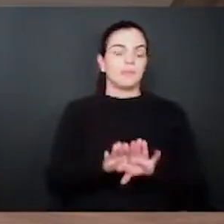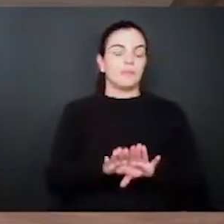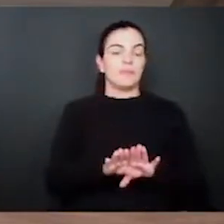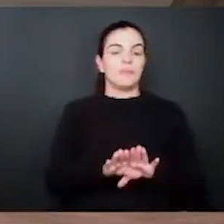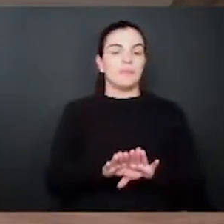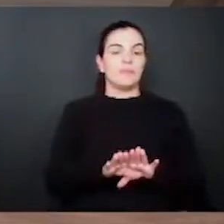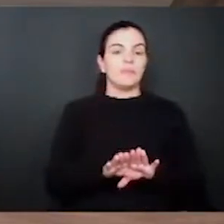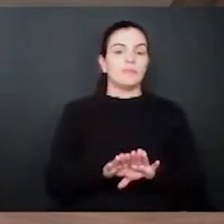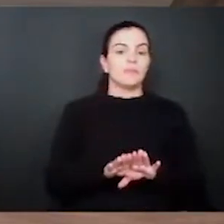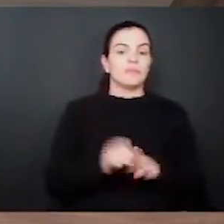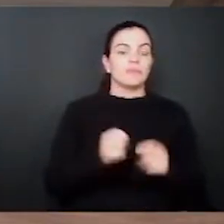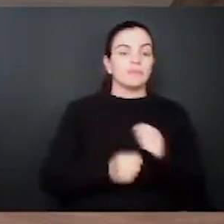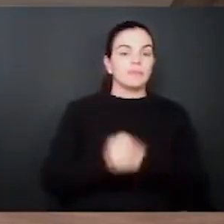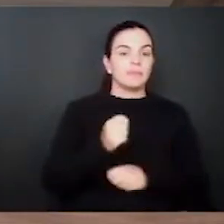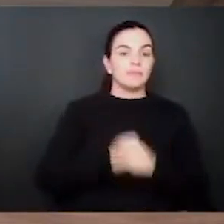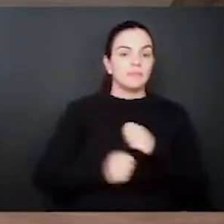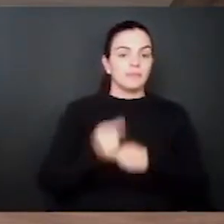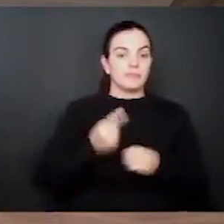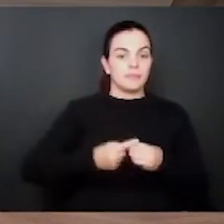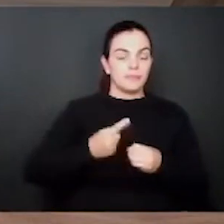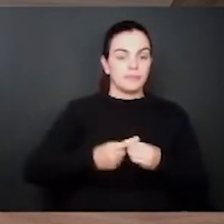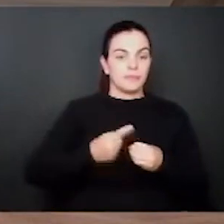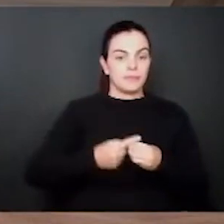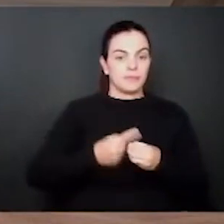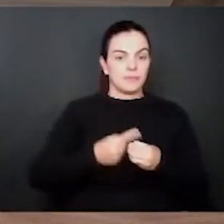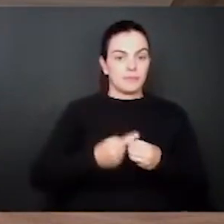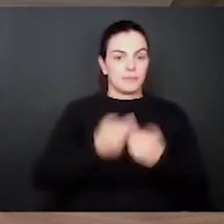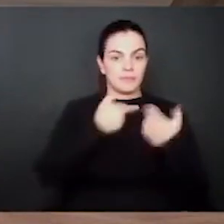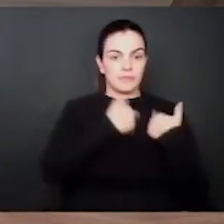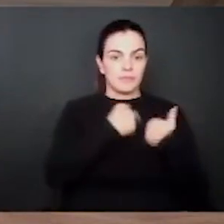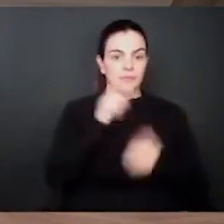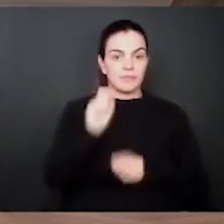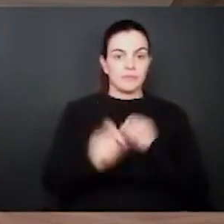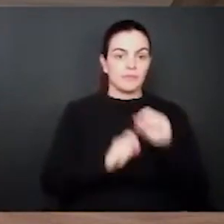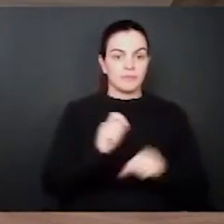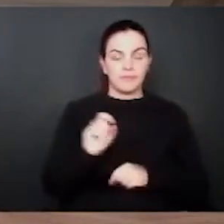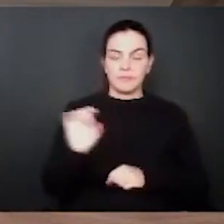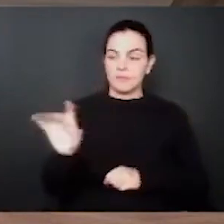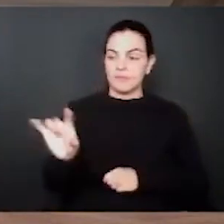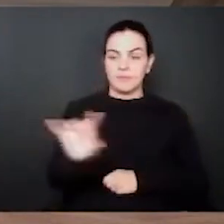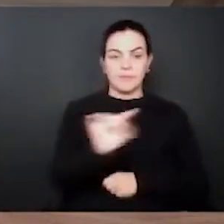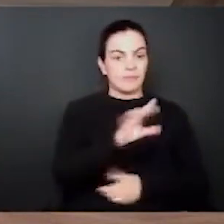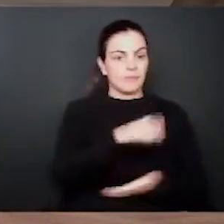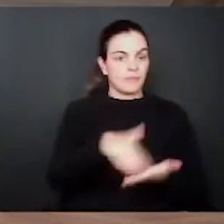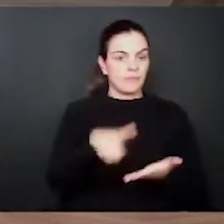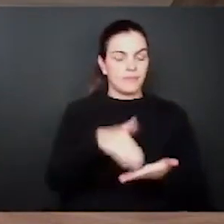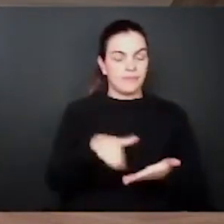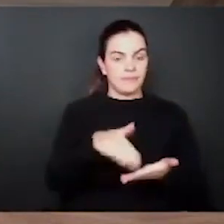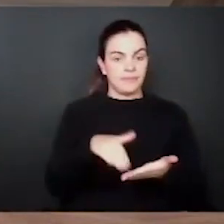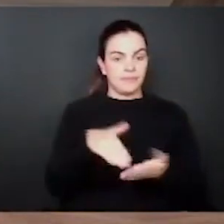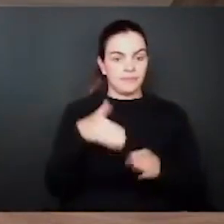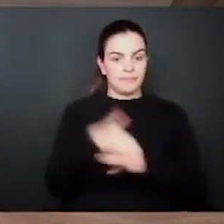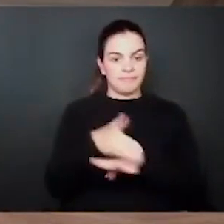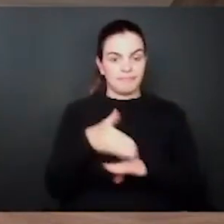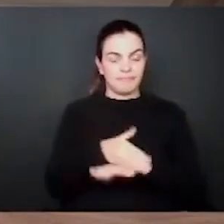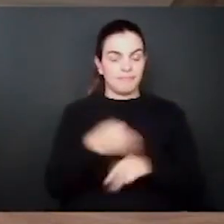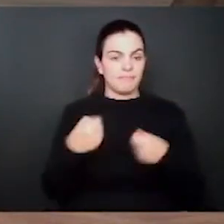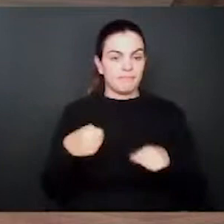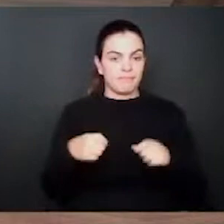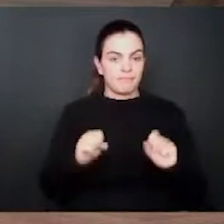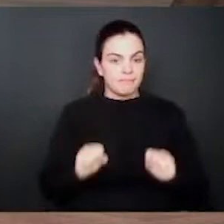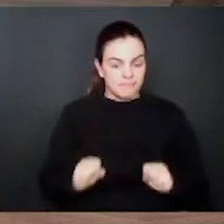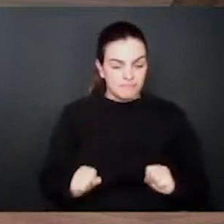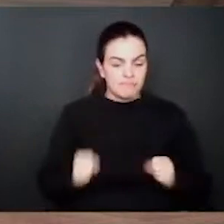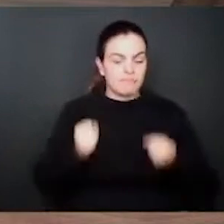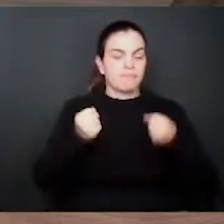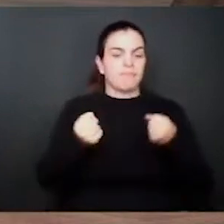municipal é que cada secretaria envolvida na construção desse plano se empenhe na execução e se empenhe